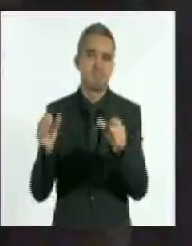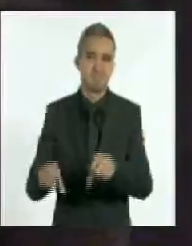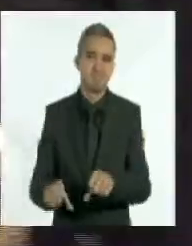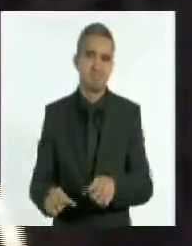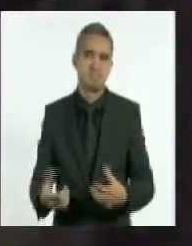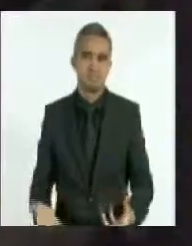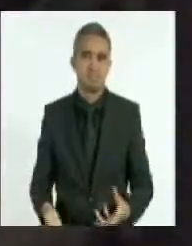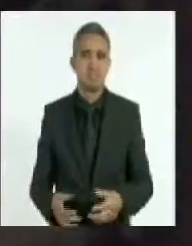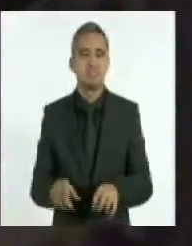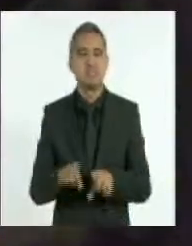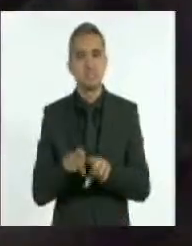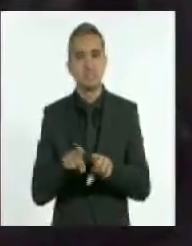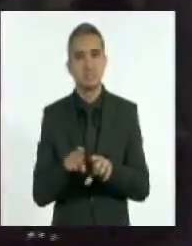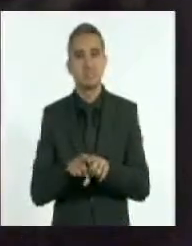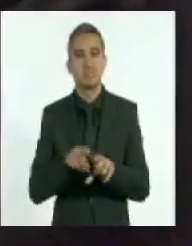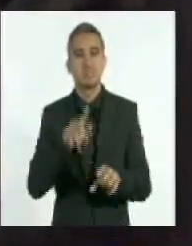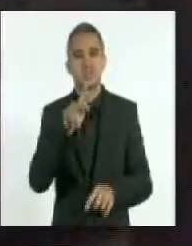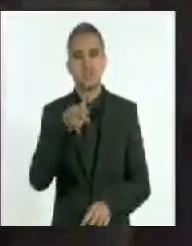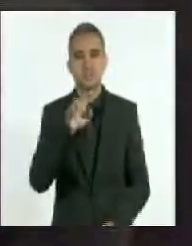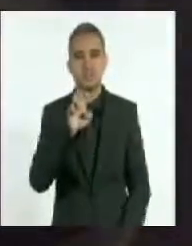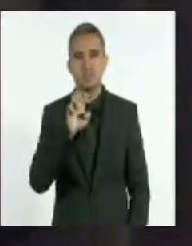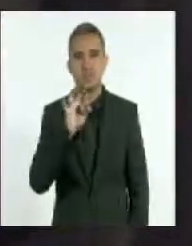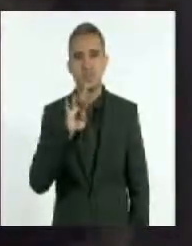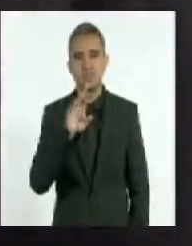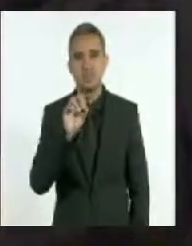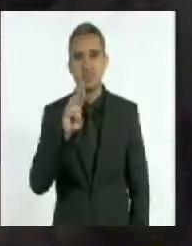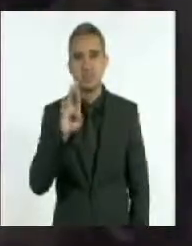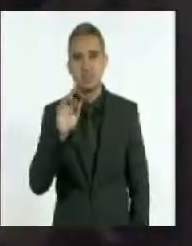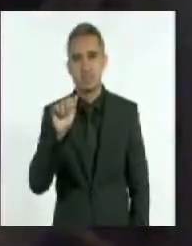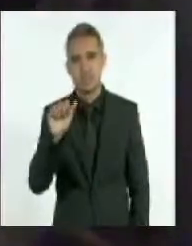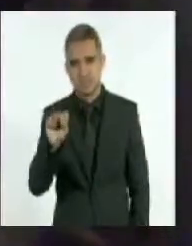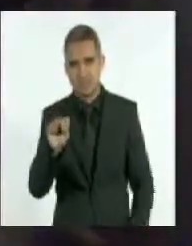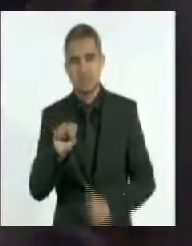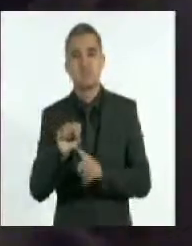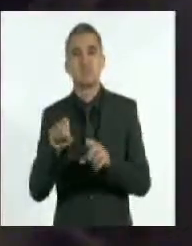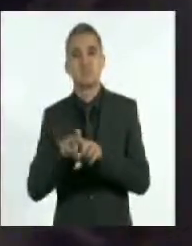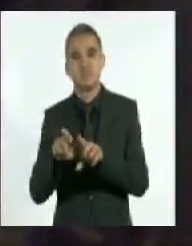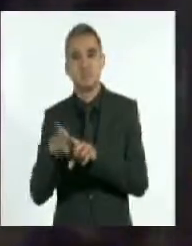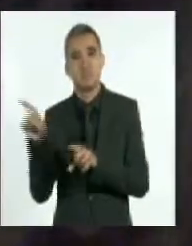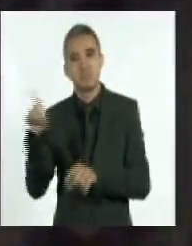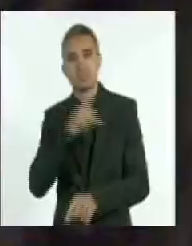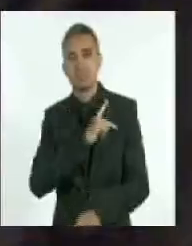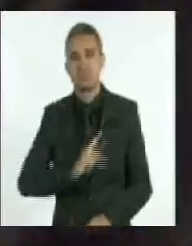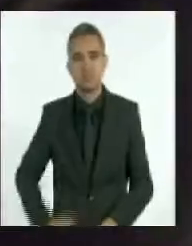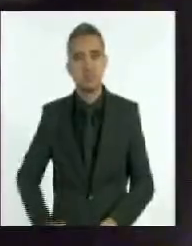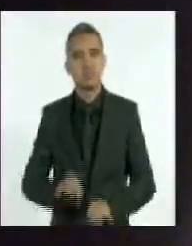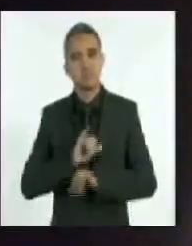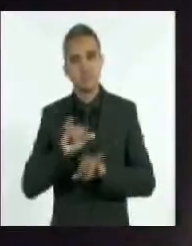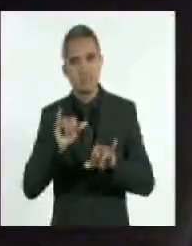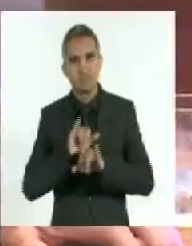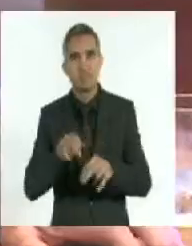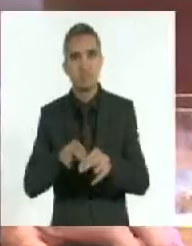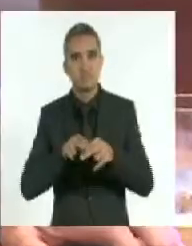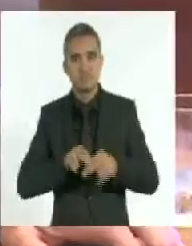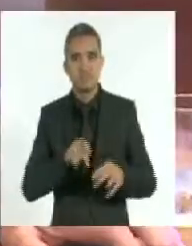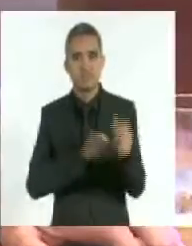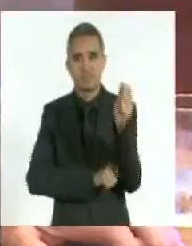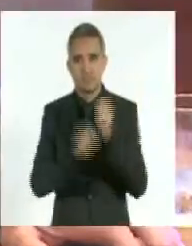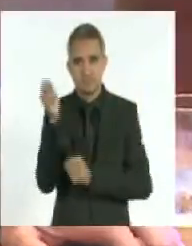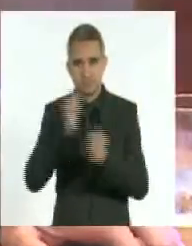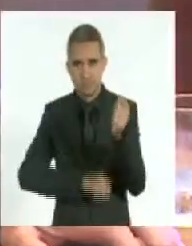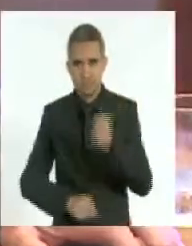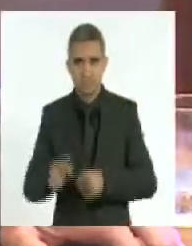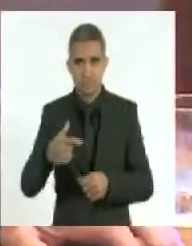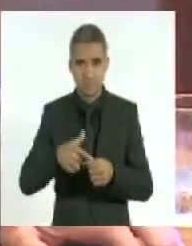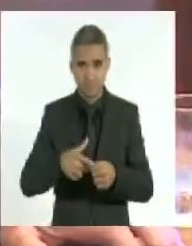Petrobras afirmava. Então a refinaria nunca existiu. Deputado, se houve estelionato